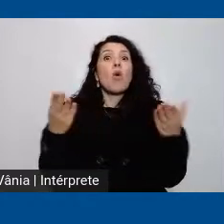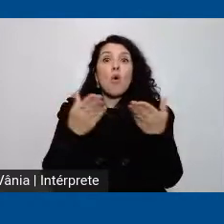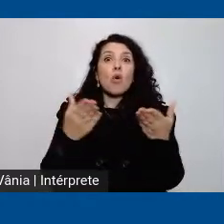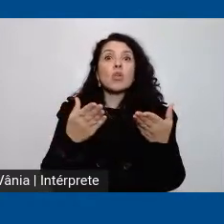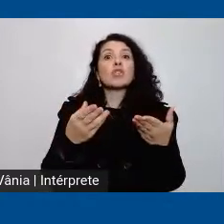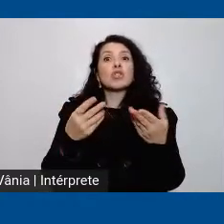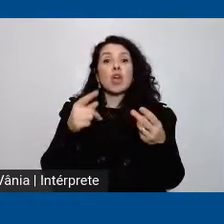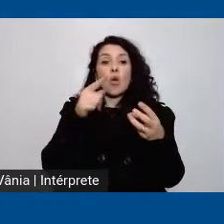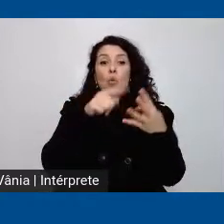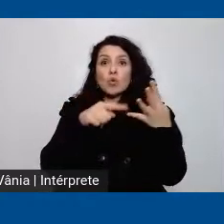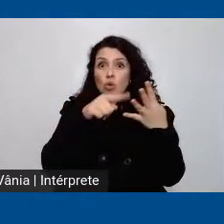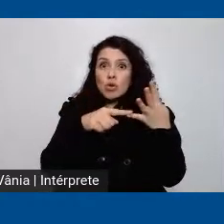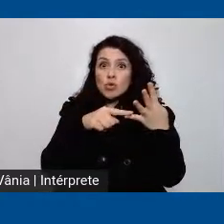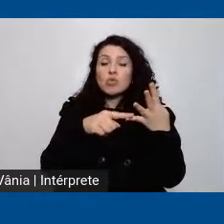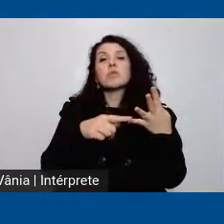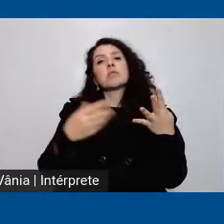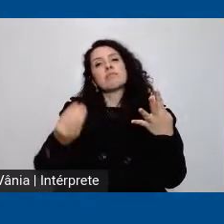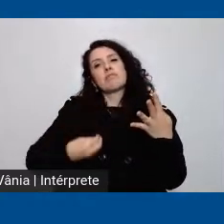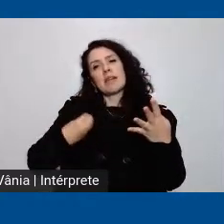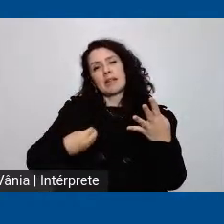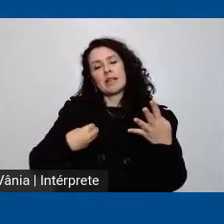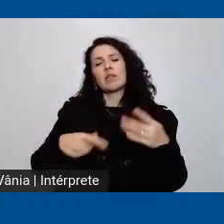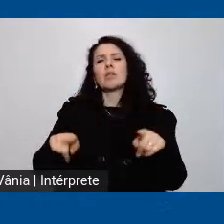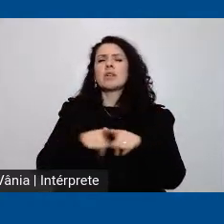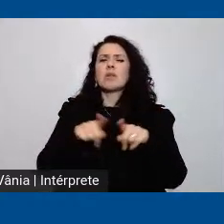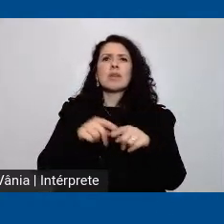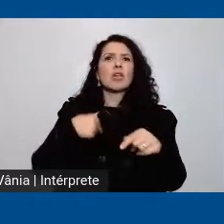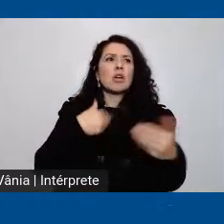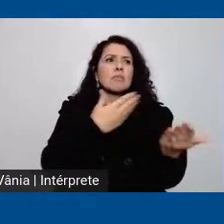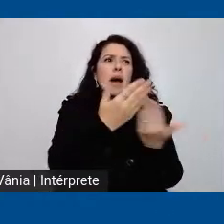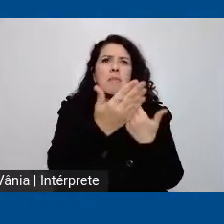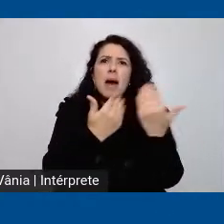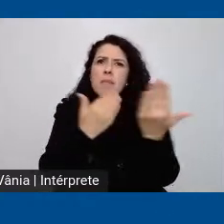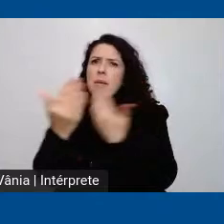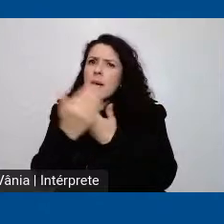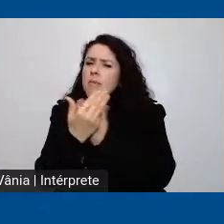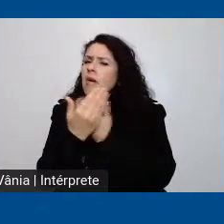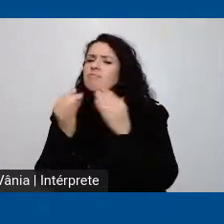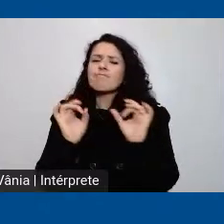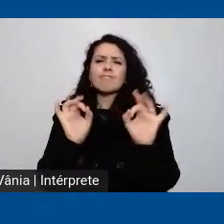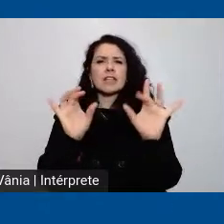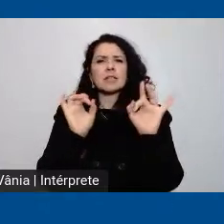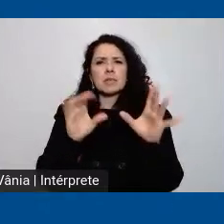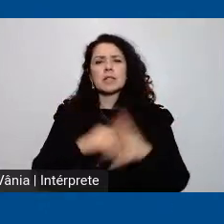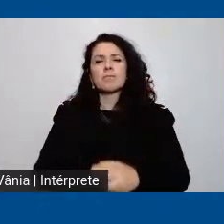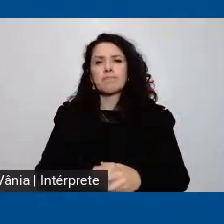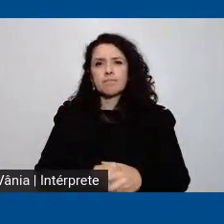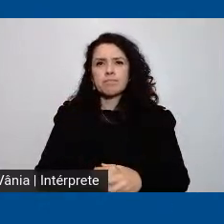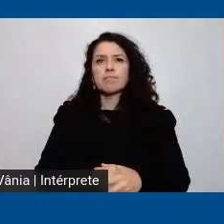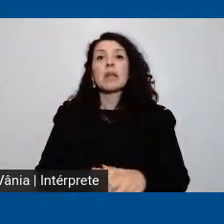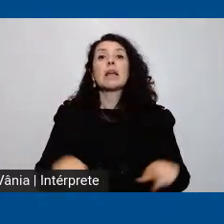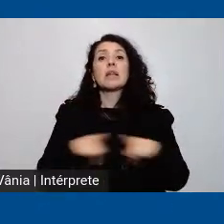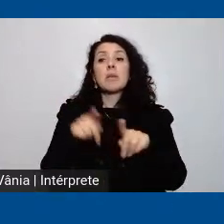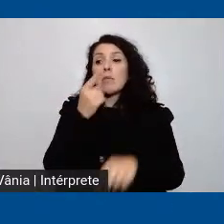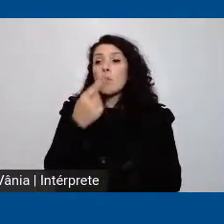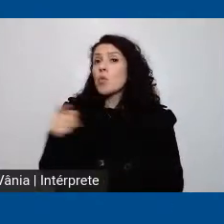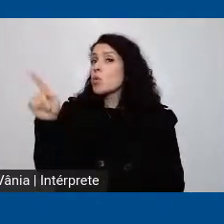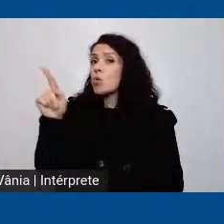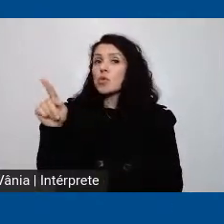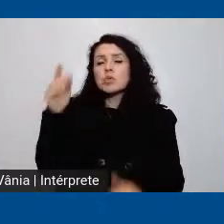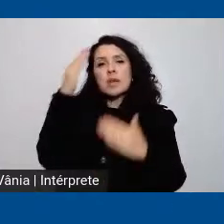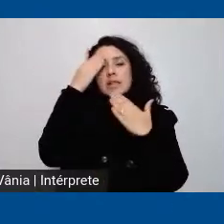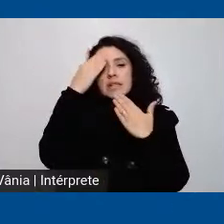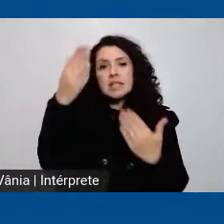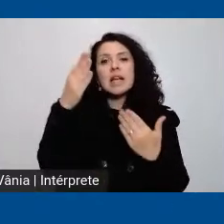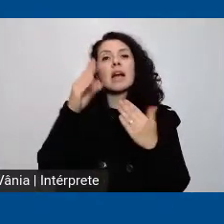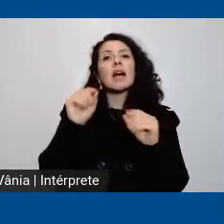presentes também, né? A interlocução com todos foi muito rica, né, para a gente. E, por último, também agradecer e mencionar especialmente as